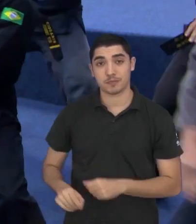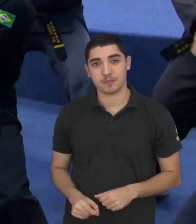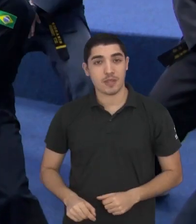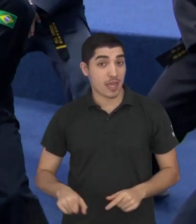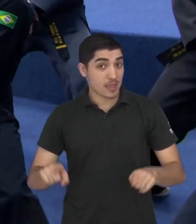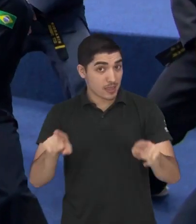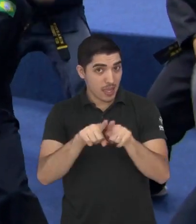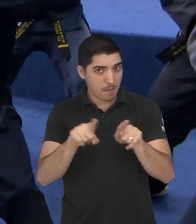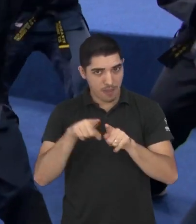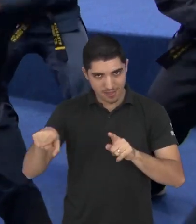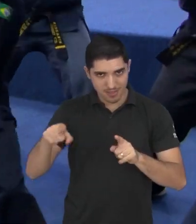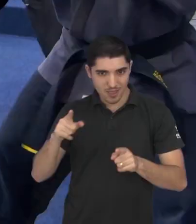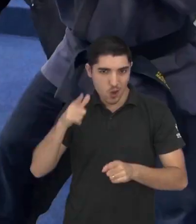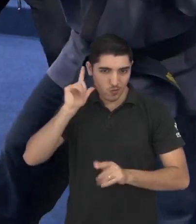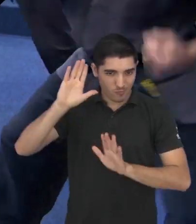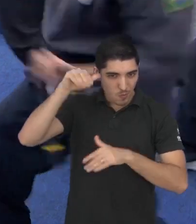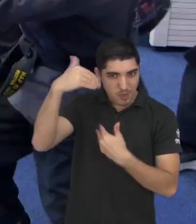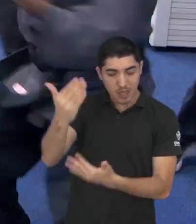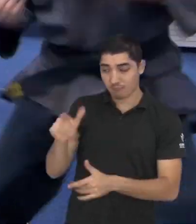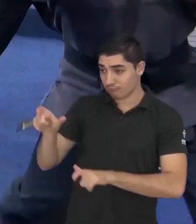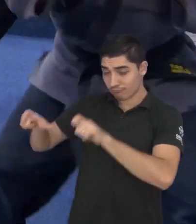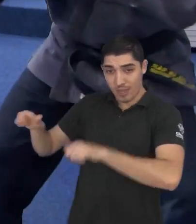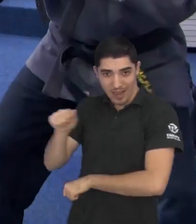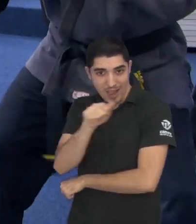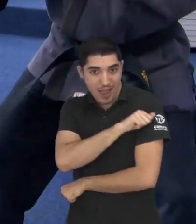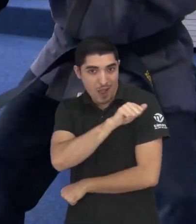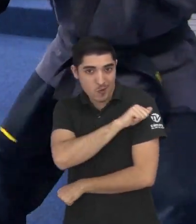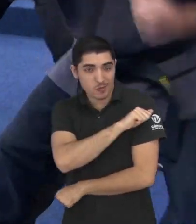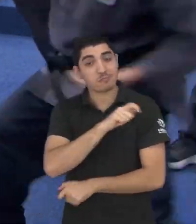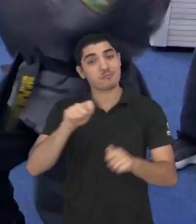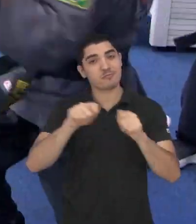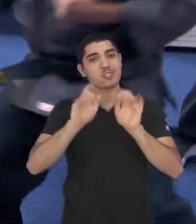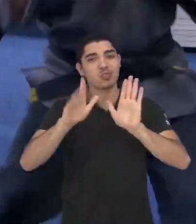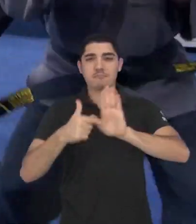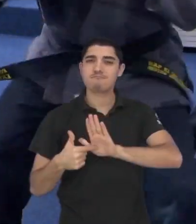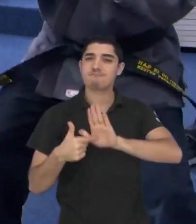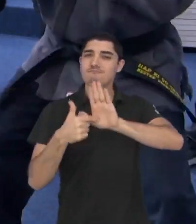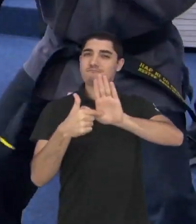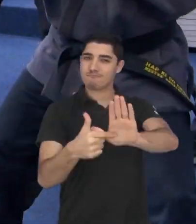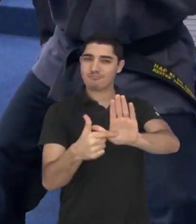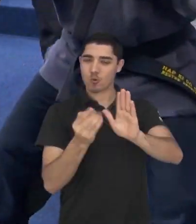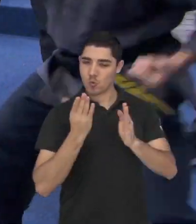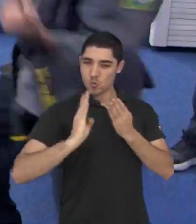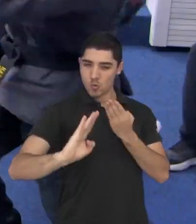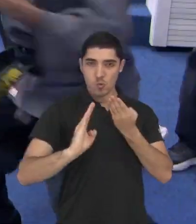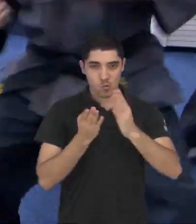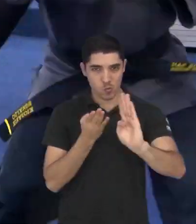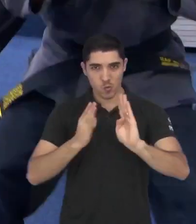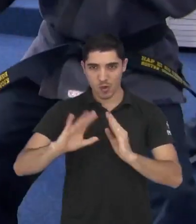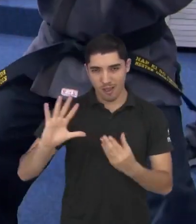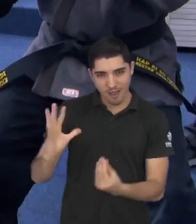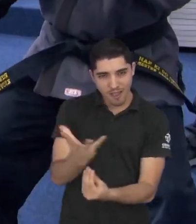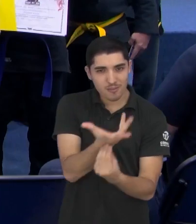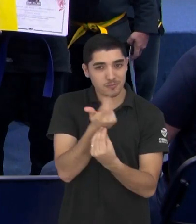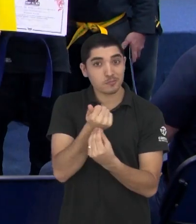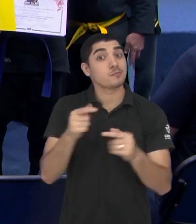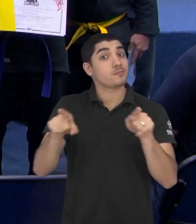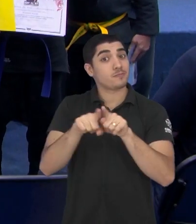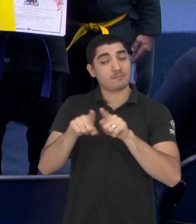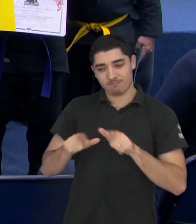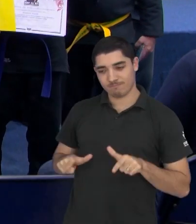né? E, além disso, no próprio telefone do Conselho Tutelar chegam denúncias também, através do e-mail